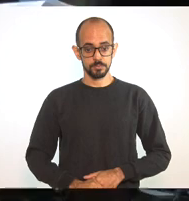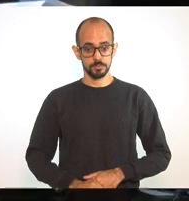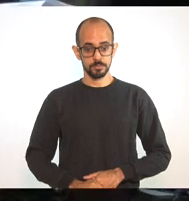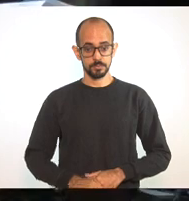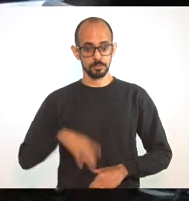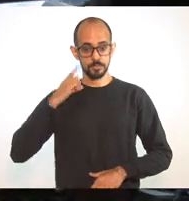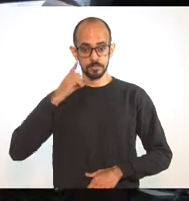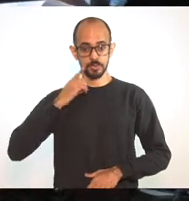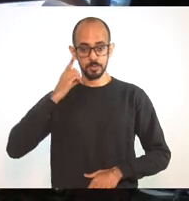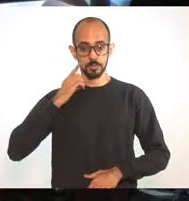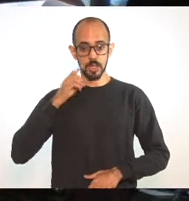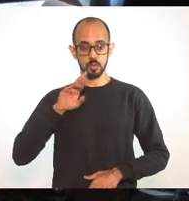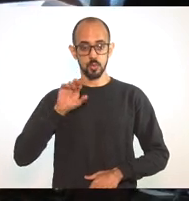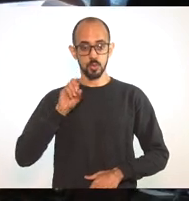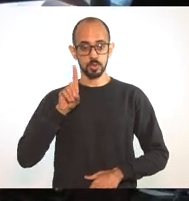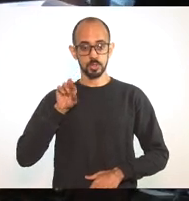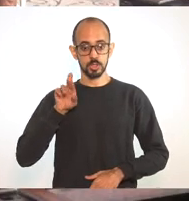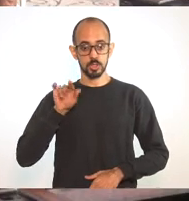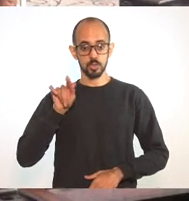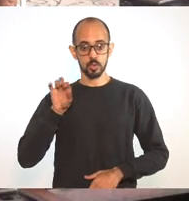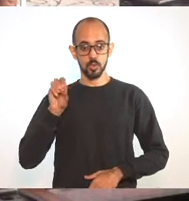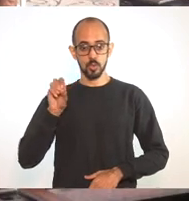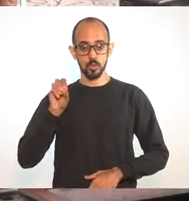Deputado Rodrigo Amorim.